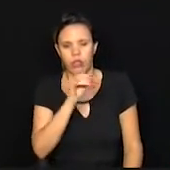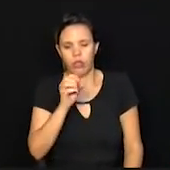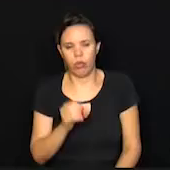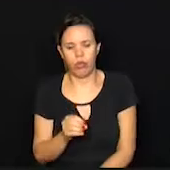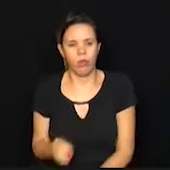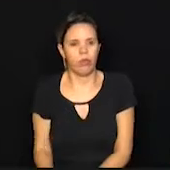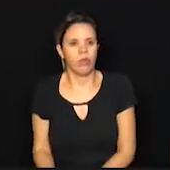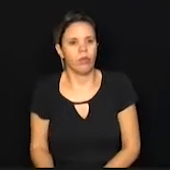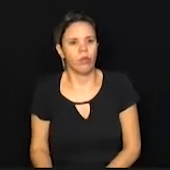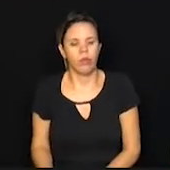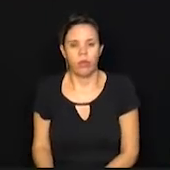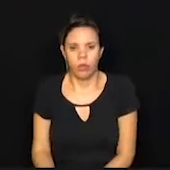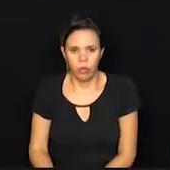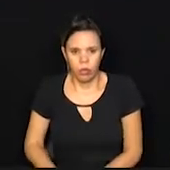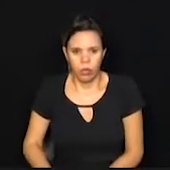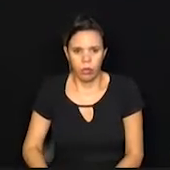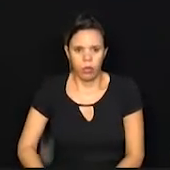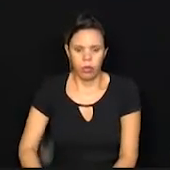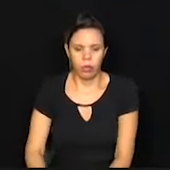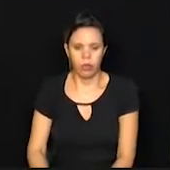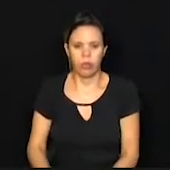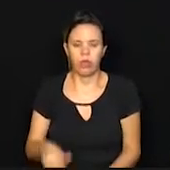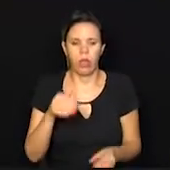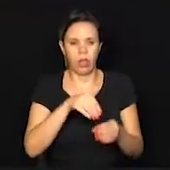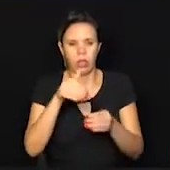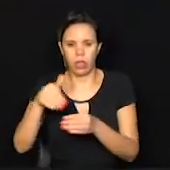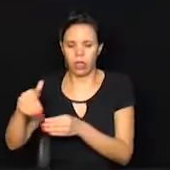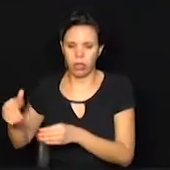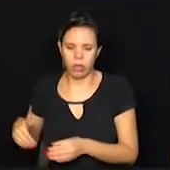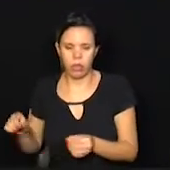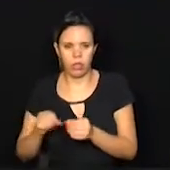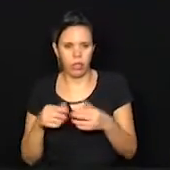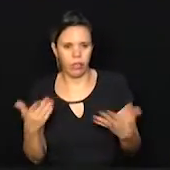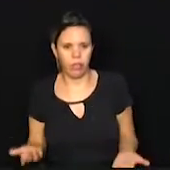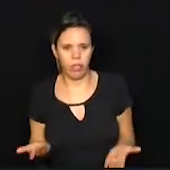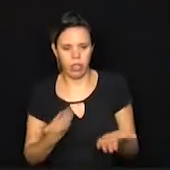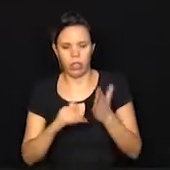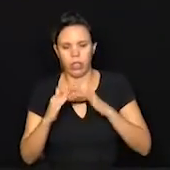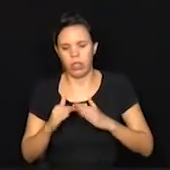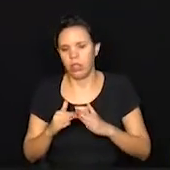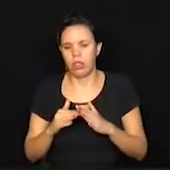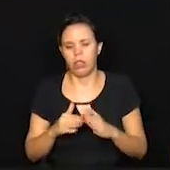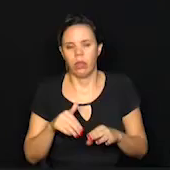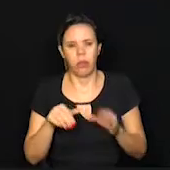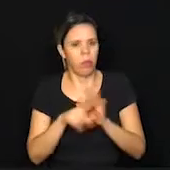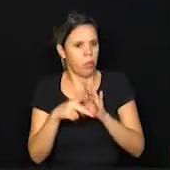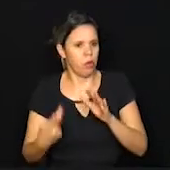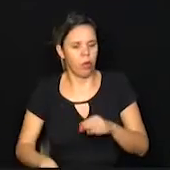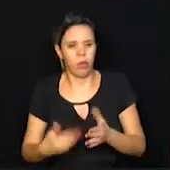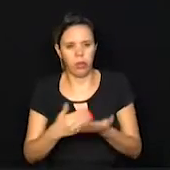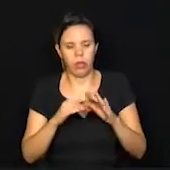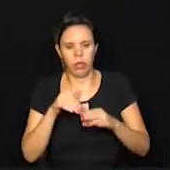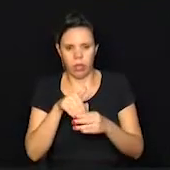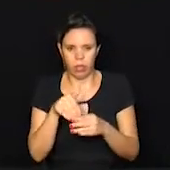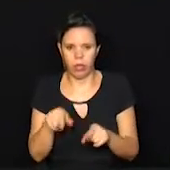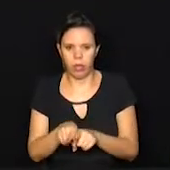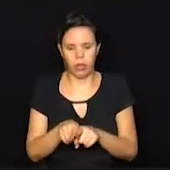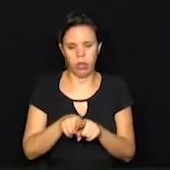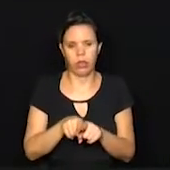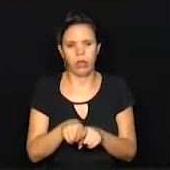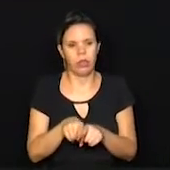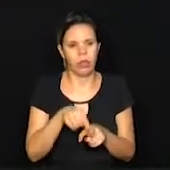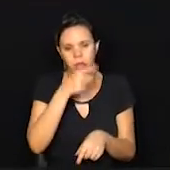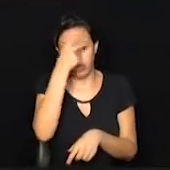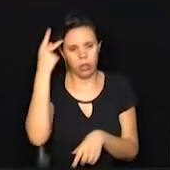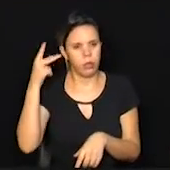Figueiredo as eleições eram feitas num colégio eleitoral nesse colégio eleitoral votavam os